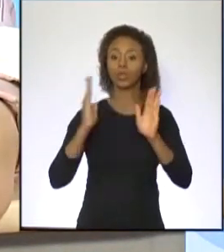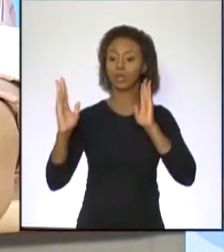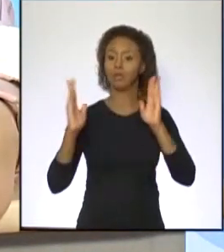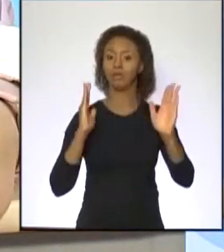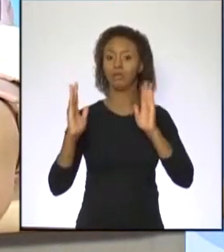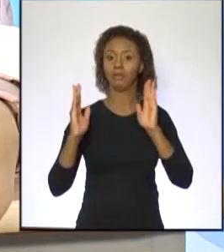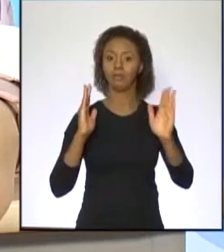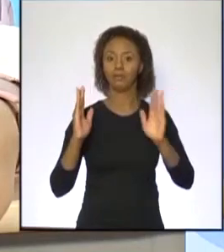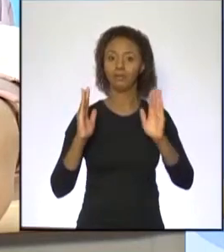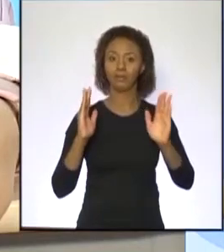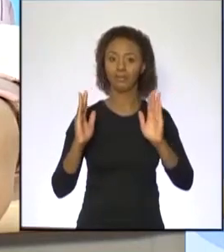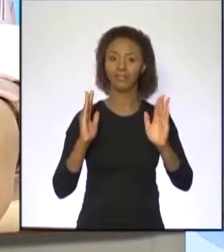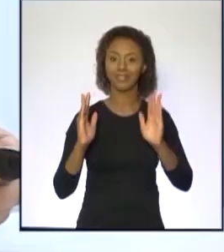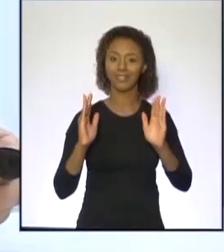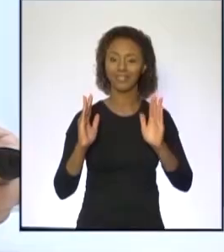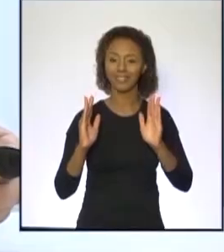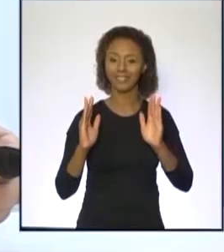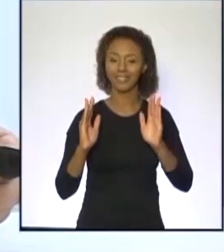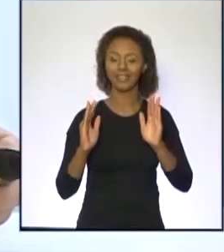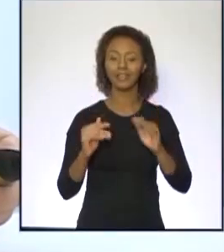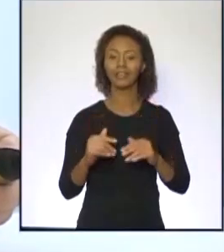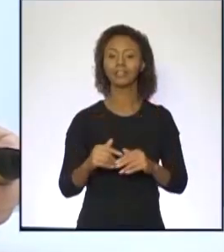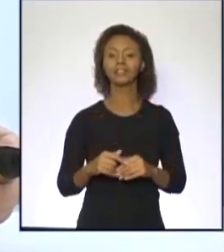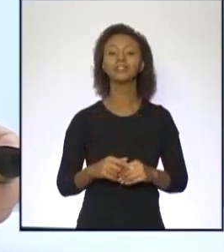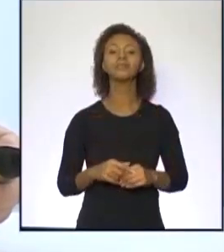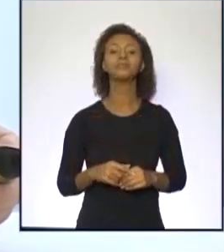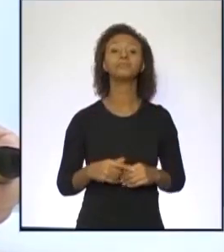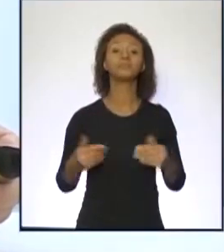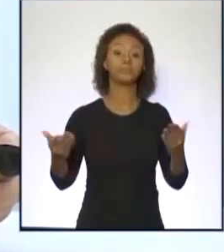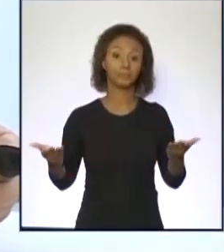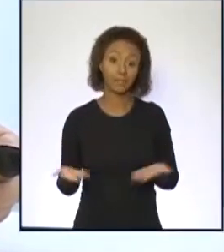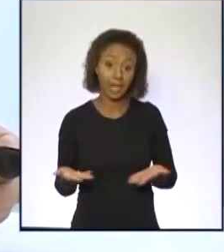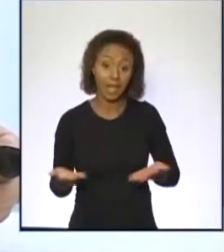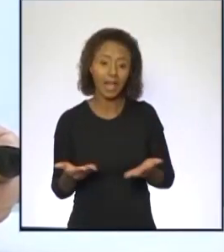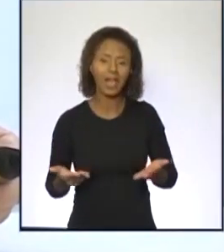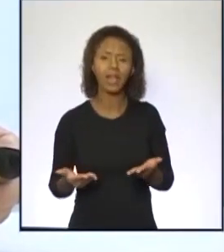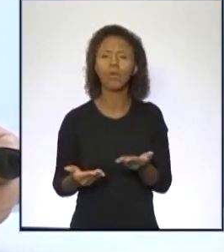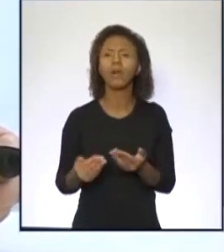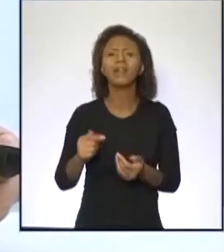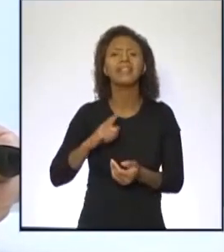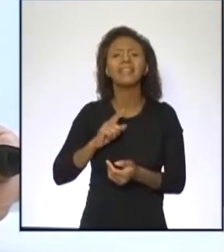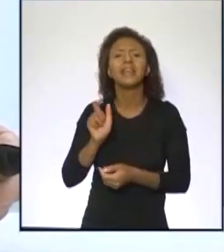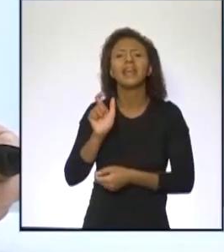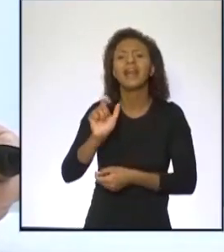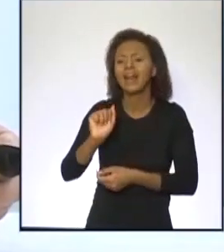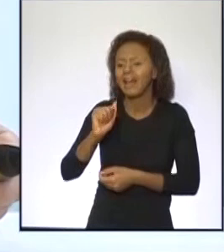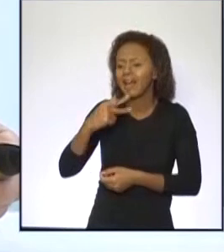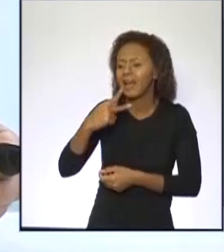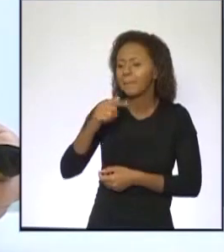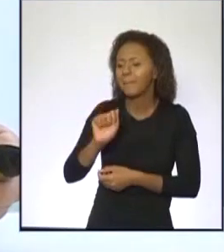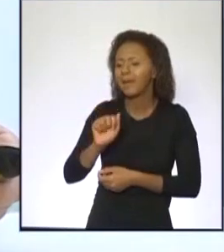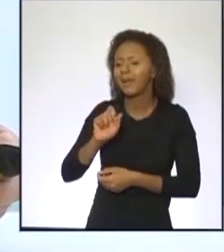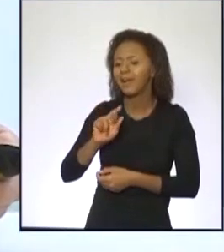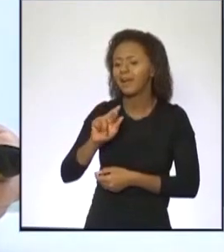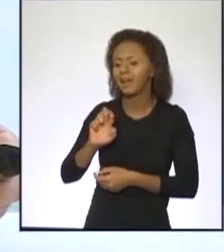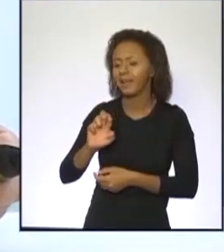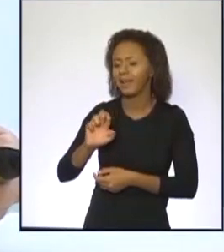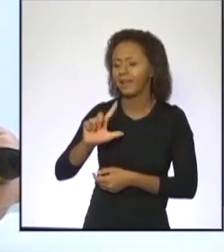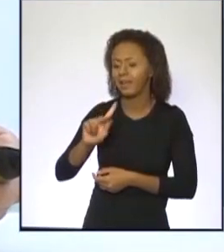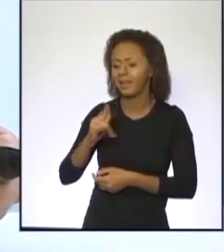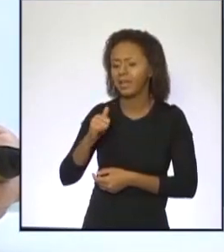vagão aqui em São Paulo? Agora, a gente vai associar a questão do aparelhinho, tá? Aparelhinho branco e